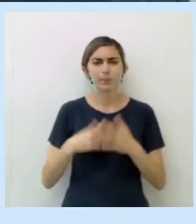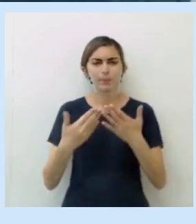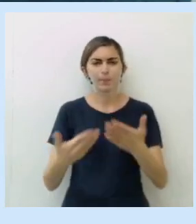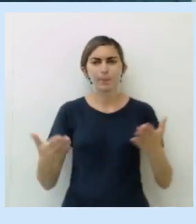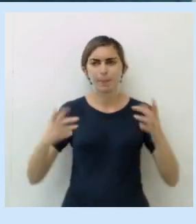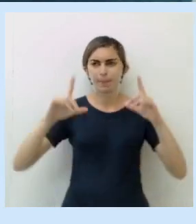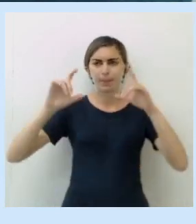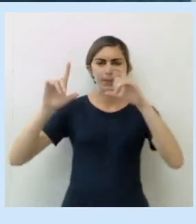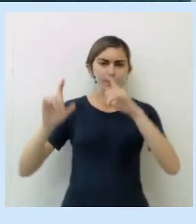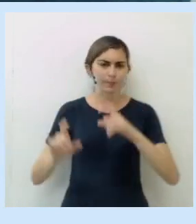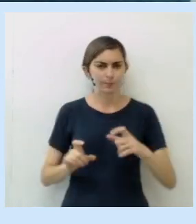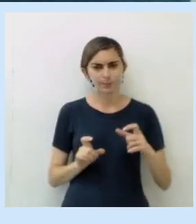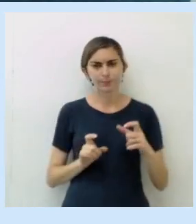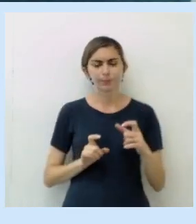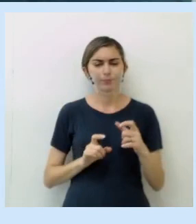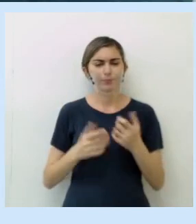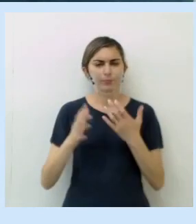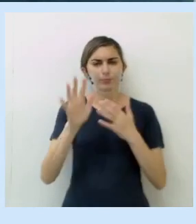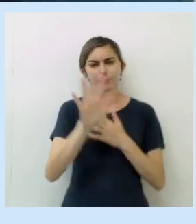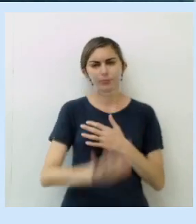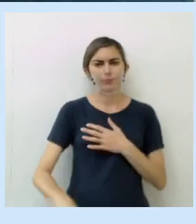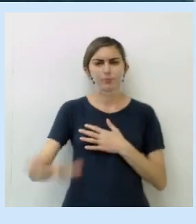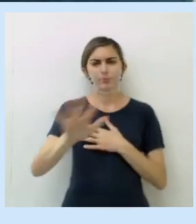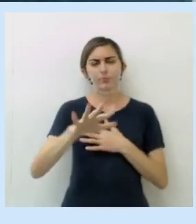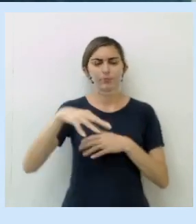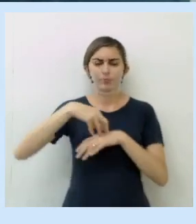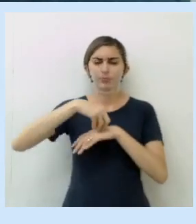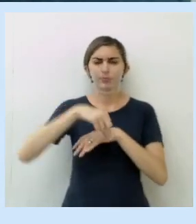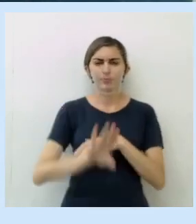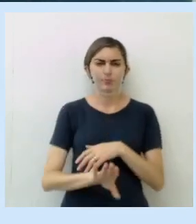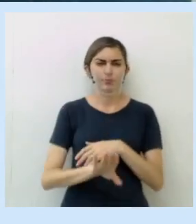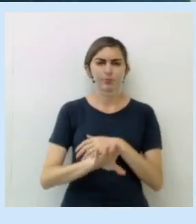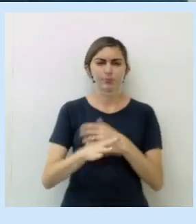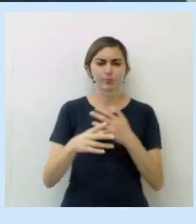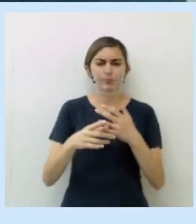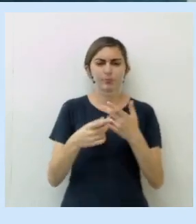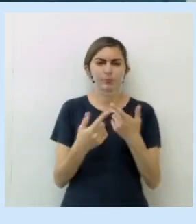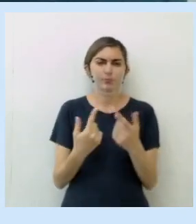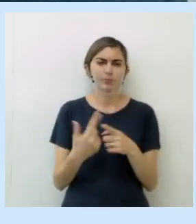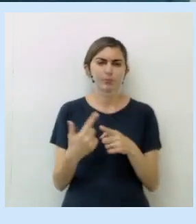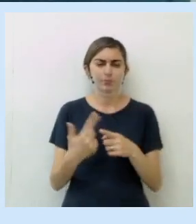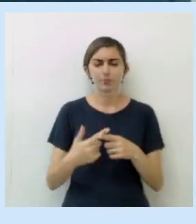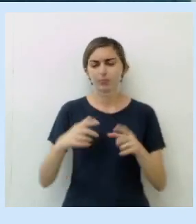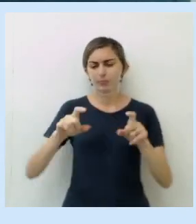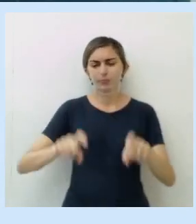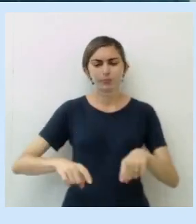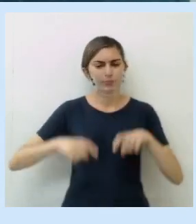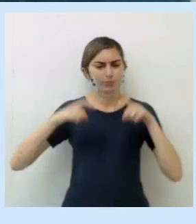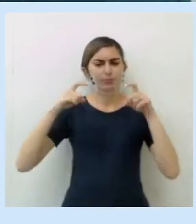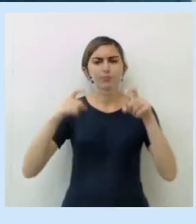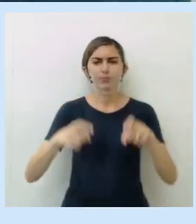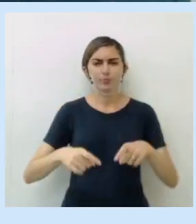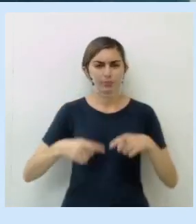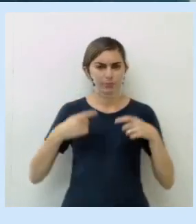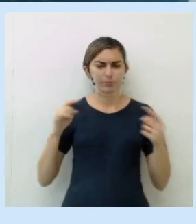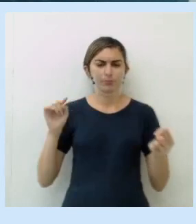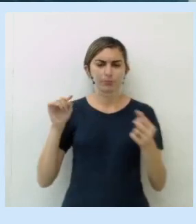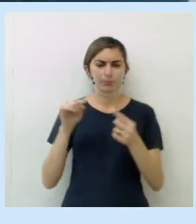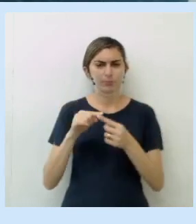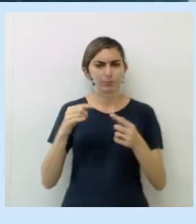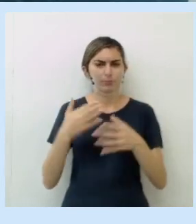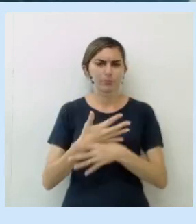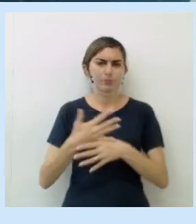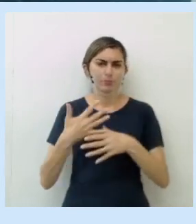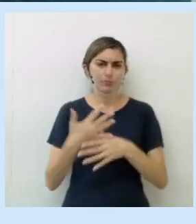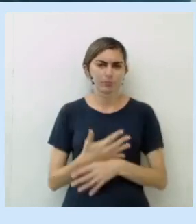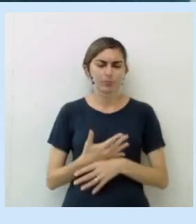uma imagem que essa imagem ele retrata um pouco dessas questões do campo em relação à